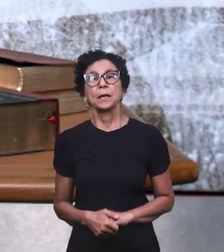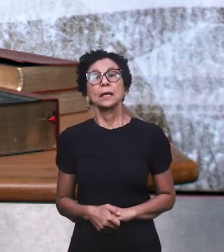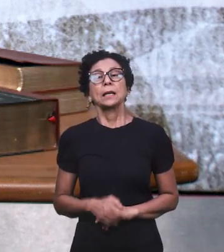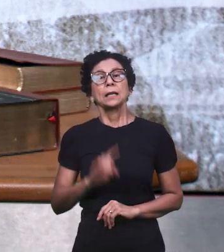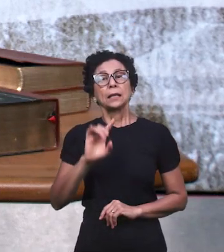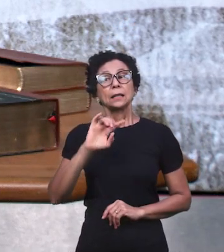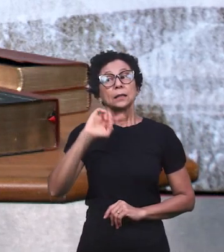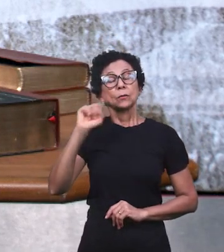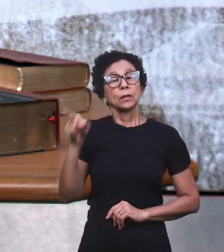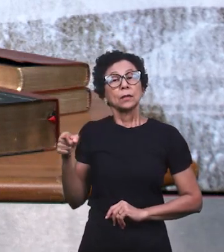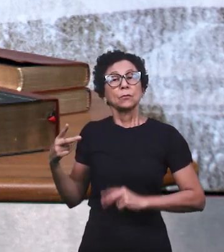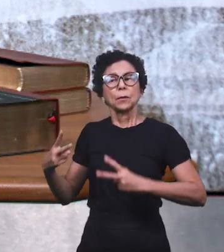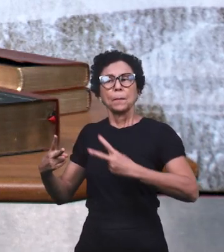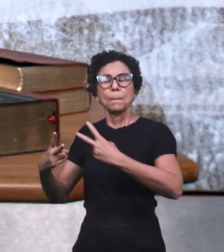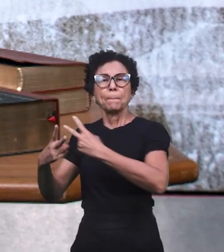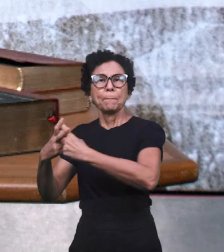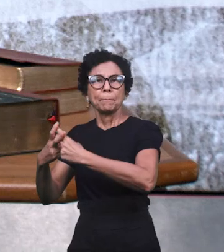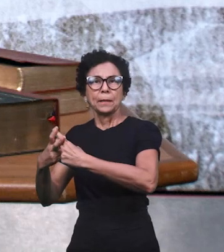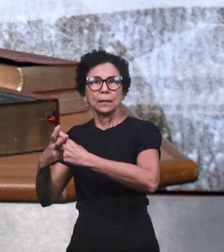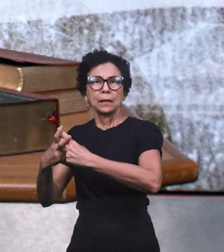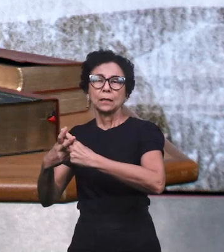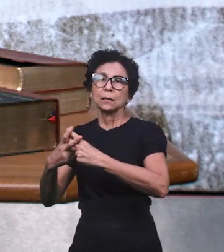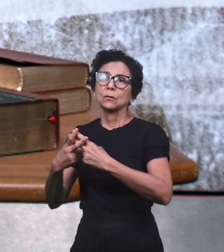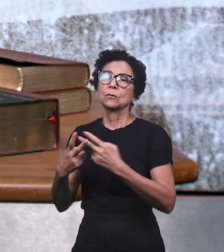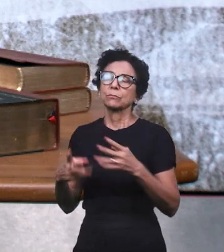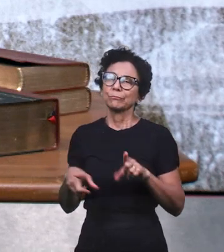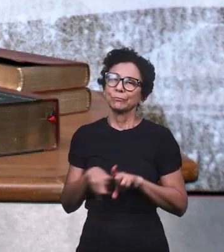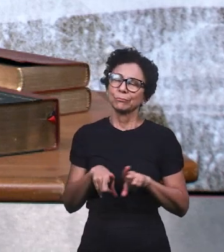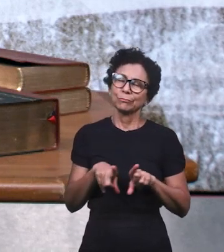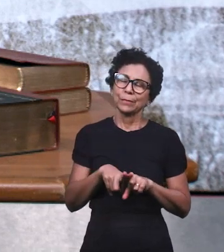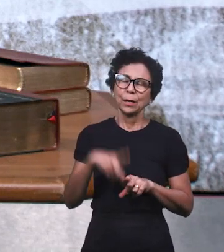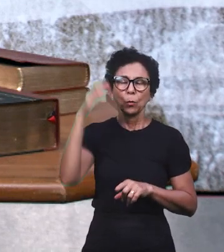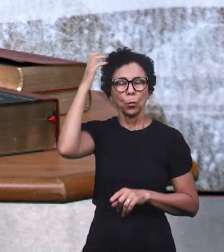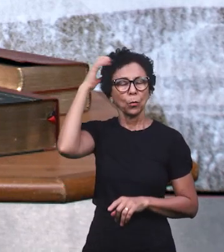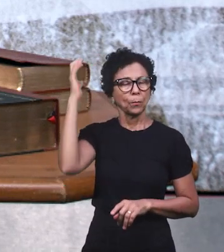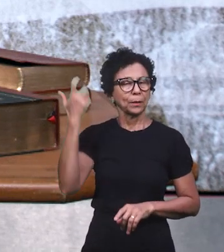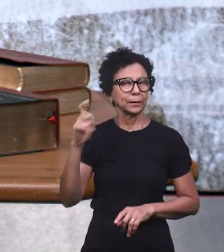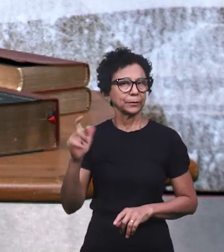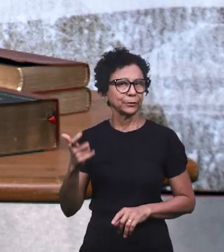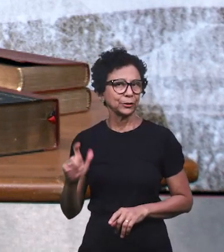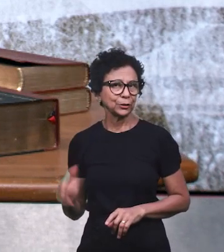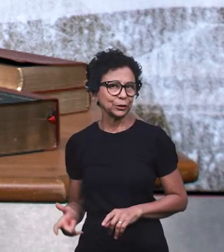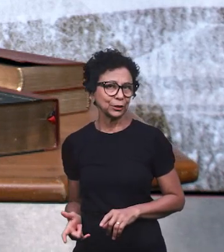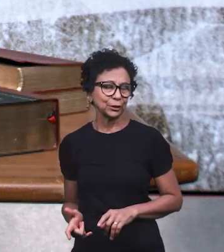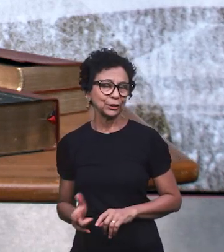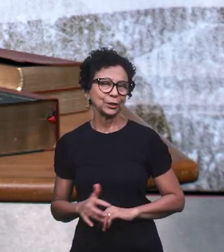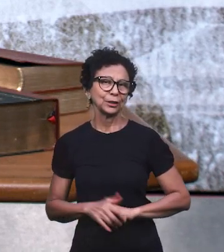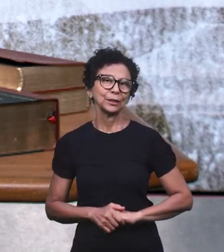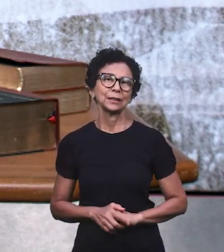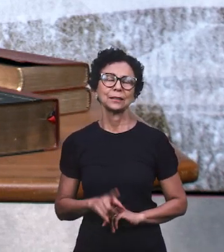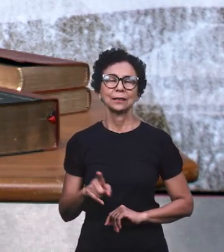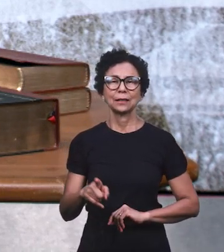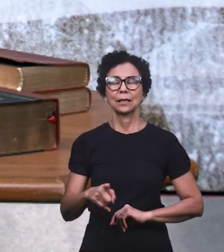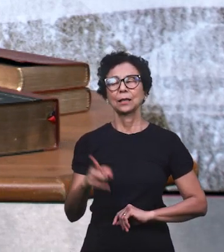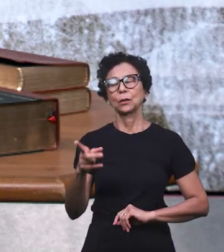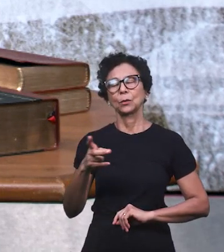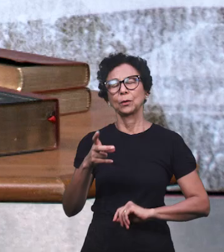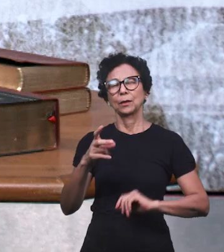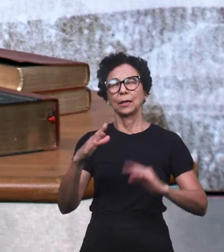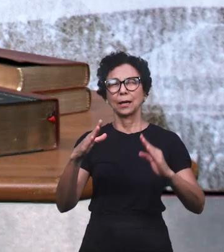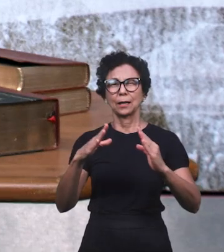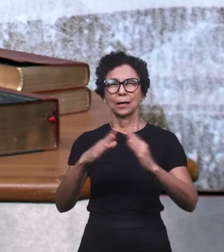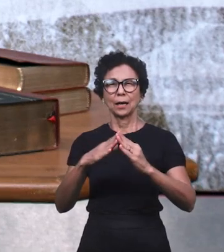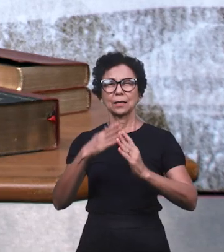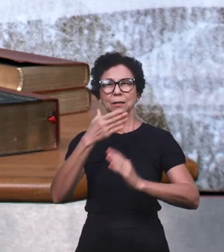injustamente preso e terminamos a leitura do capítulo 39 com José estando